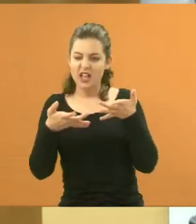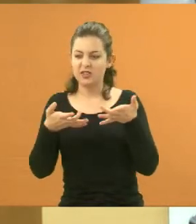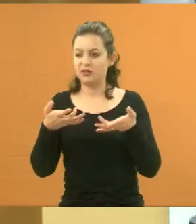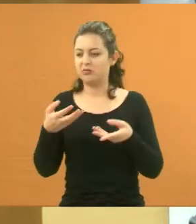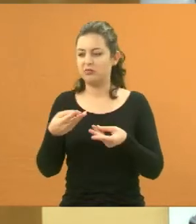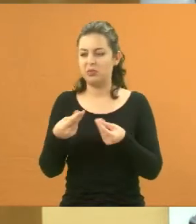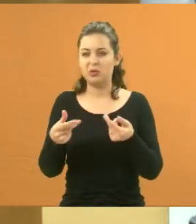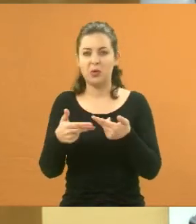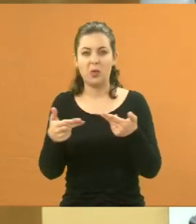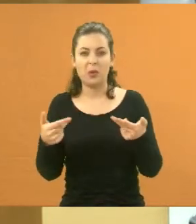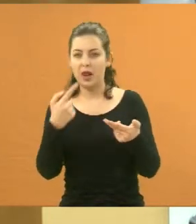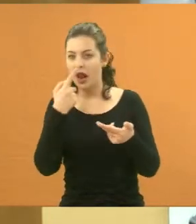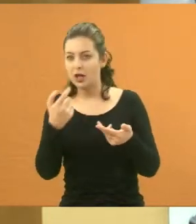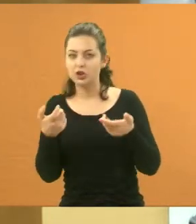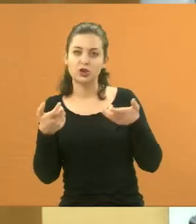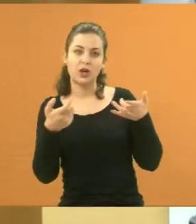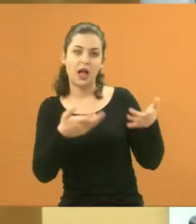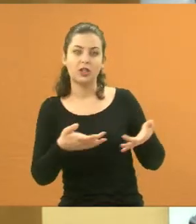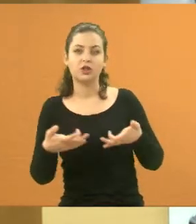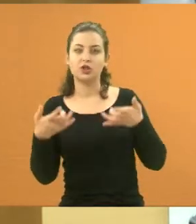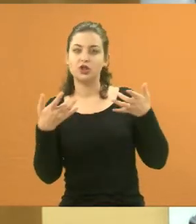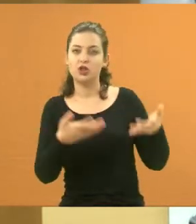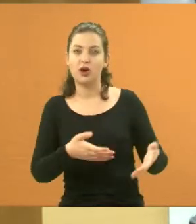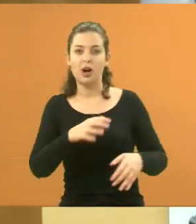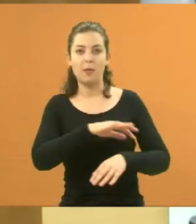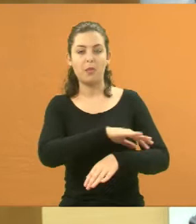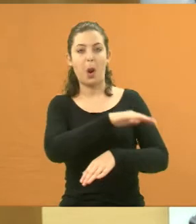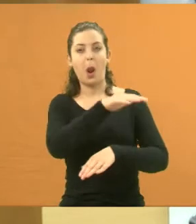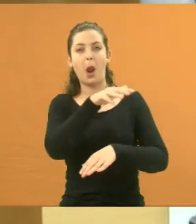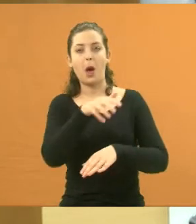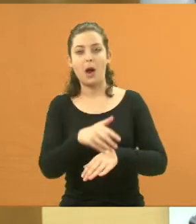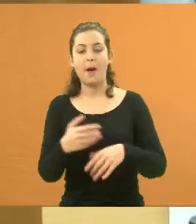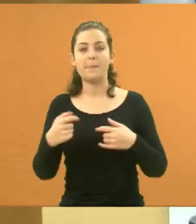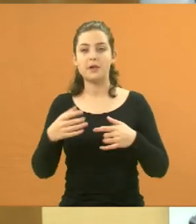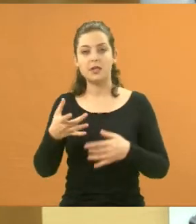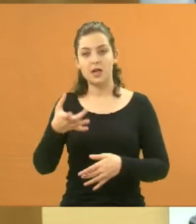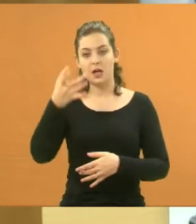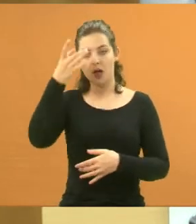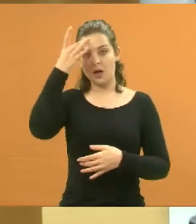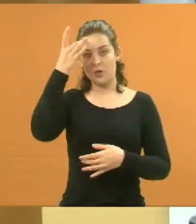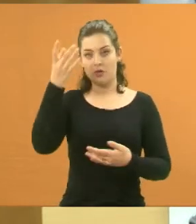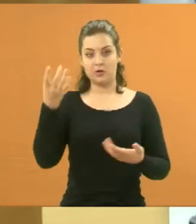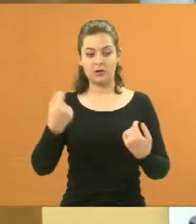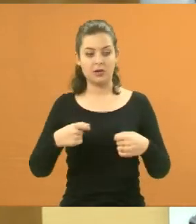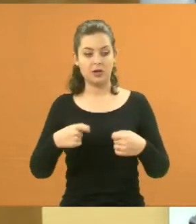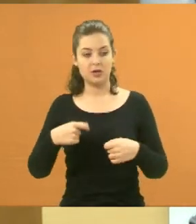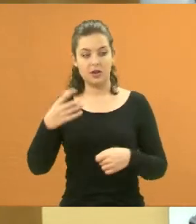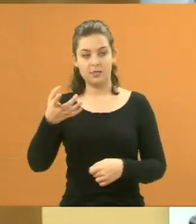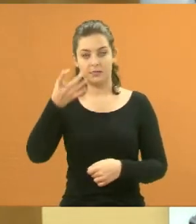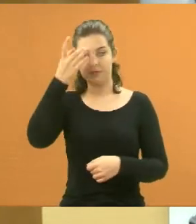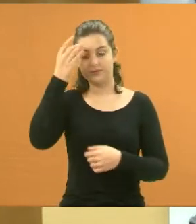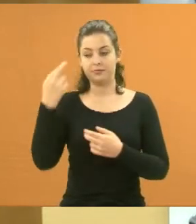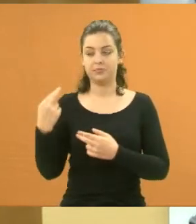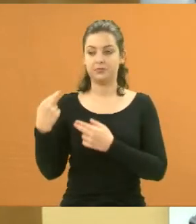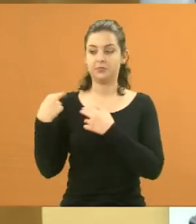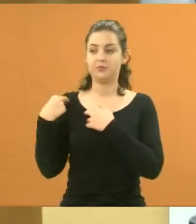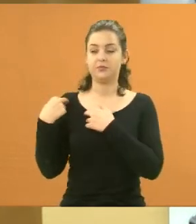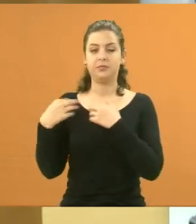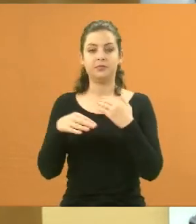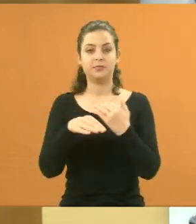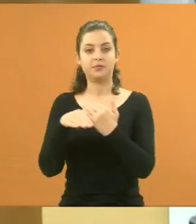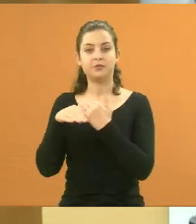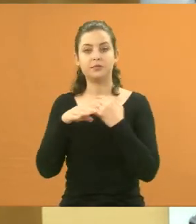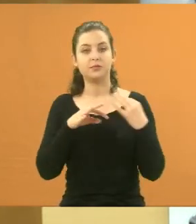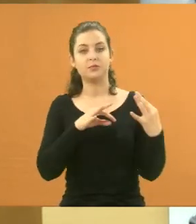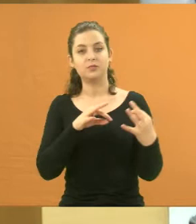gente. Então, eu acho que a gente precisa tomar posse da consciência de responsabilidade de todos nós,